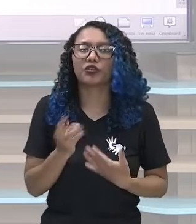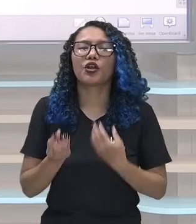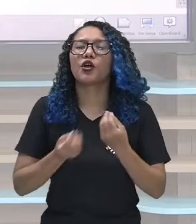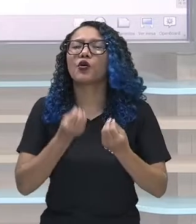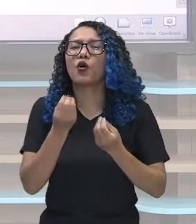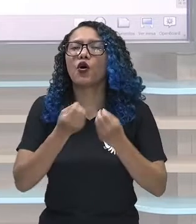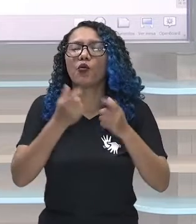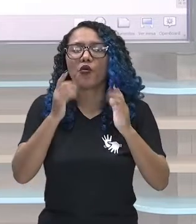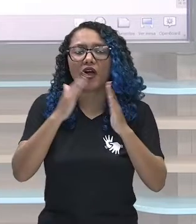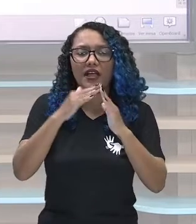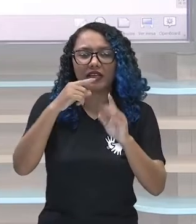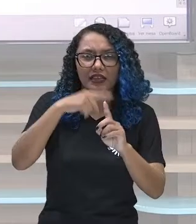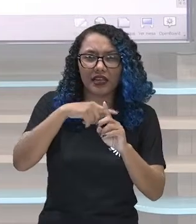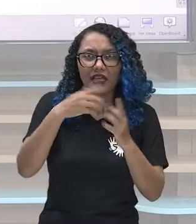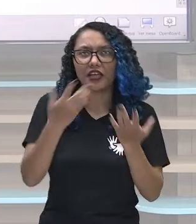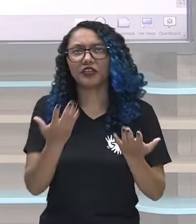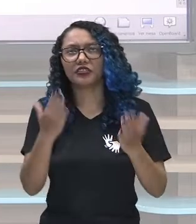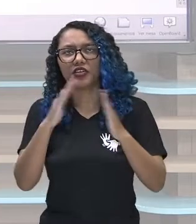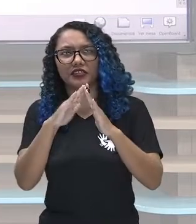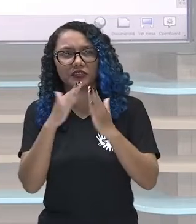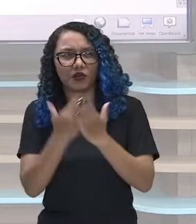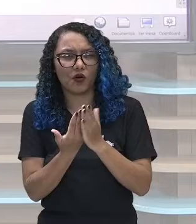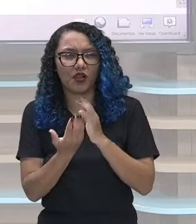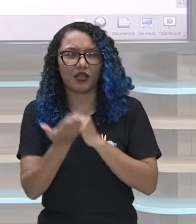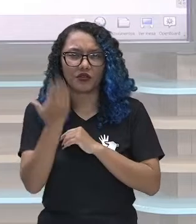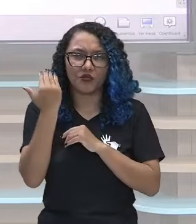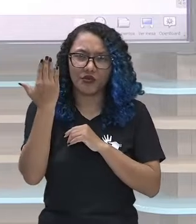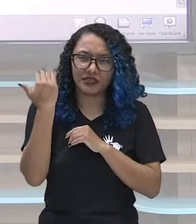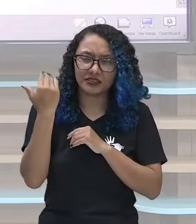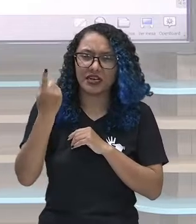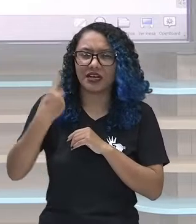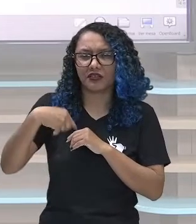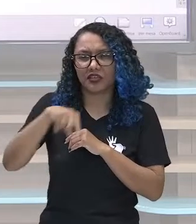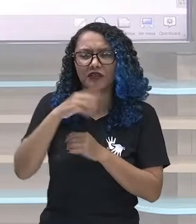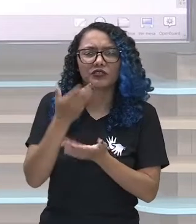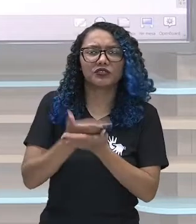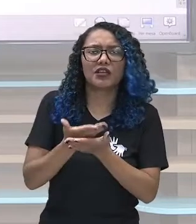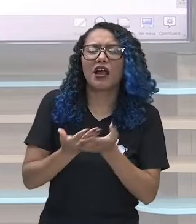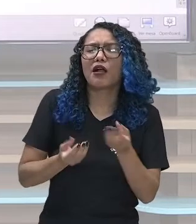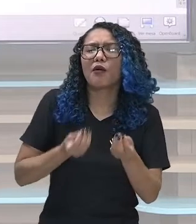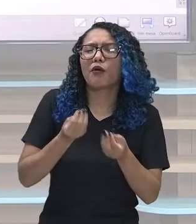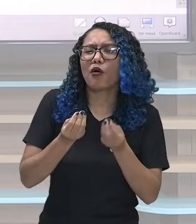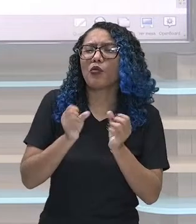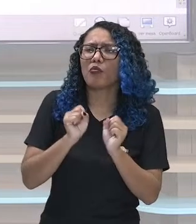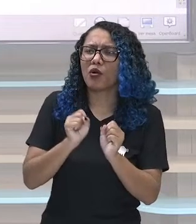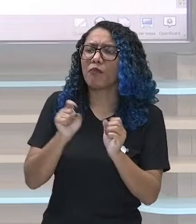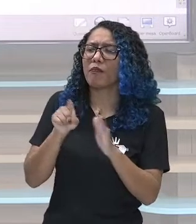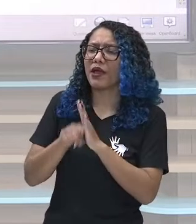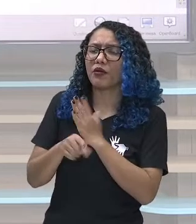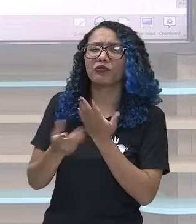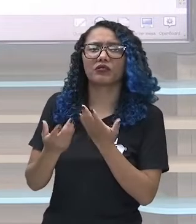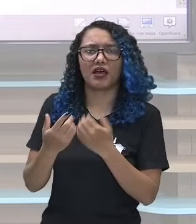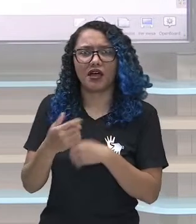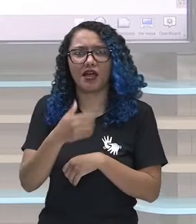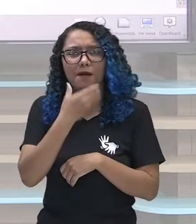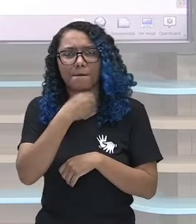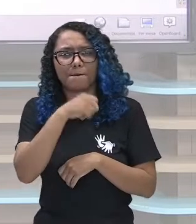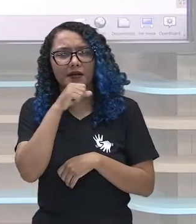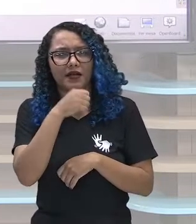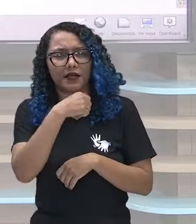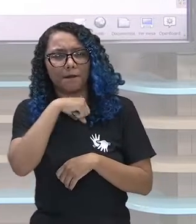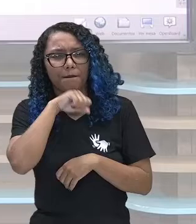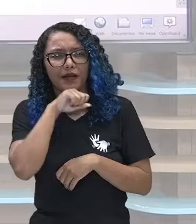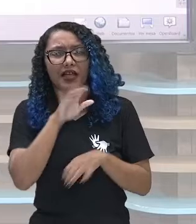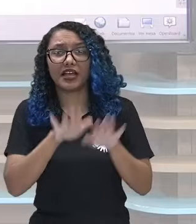a escola há 10 anos atrás, num período em que vocês estudavam, né? Então, nem sempre a gente tem ali as fotografias, mas